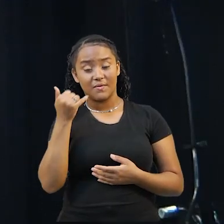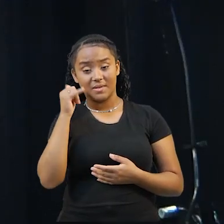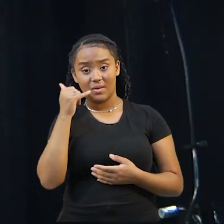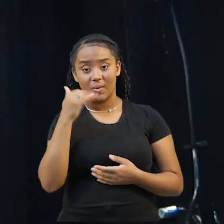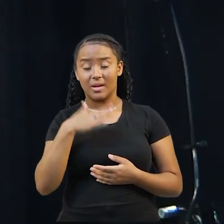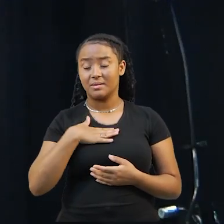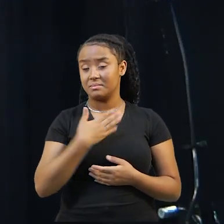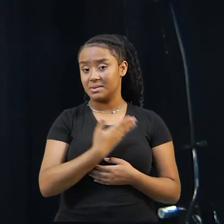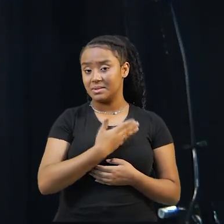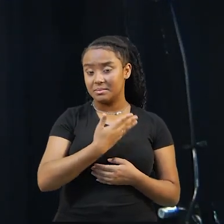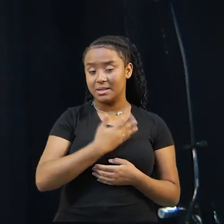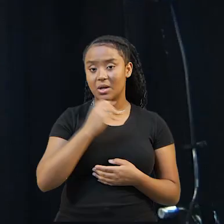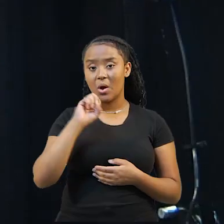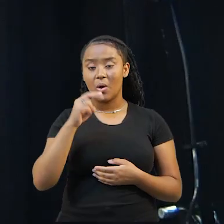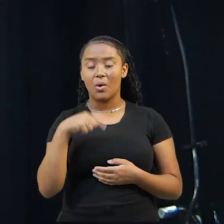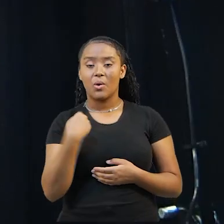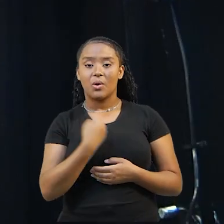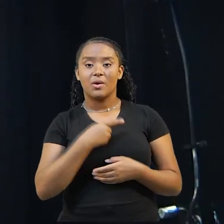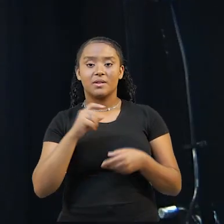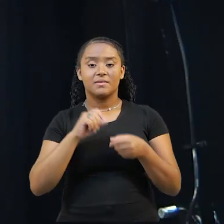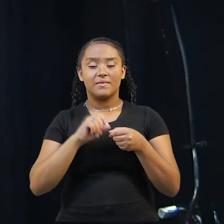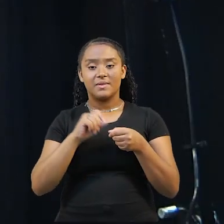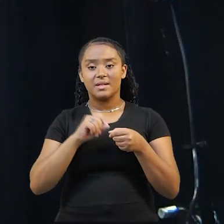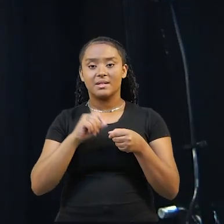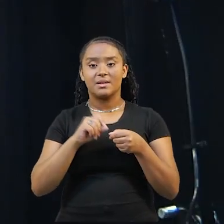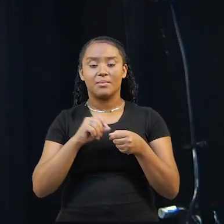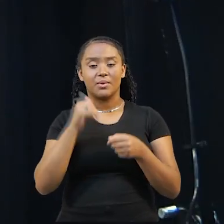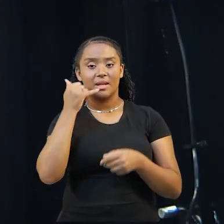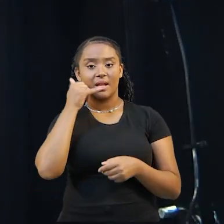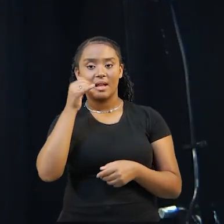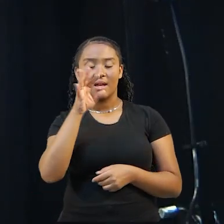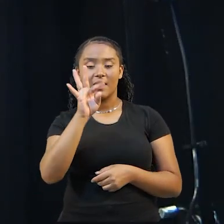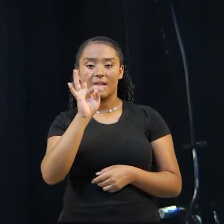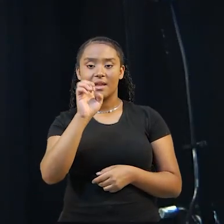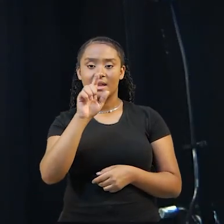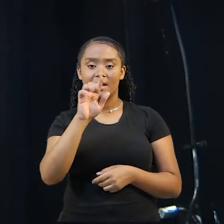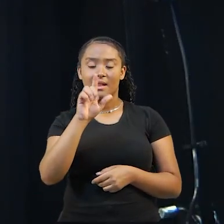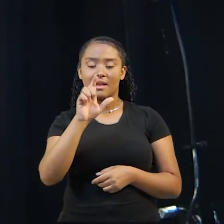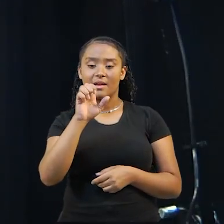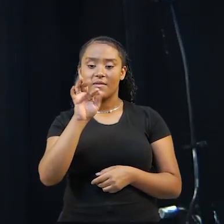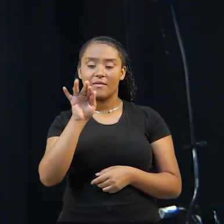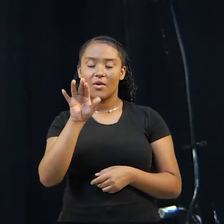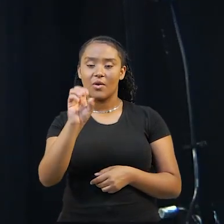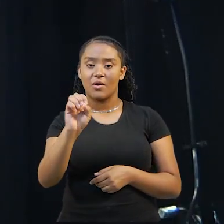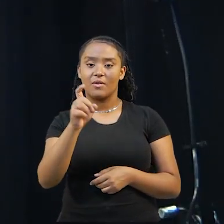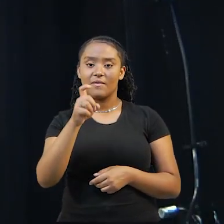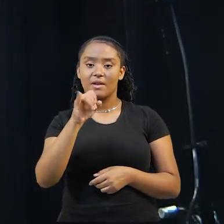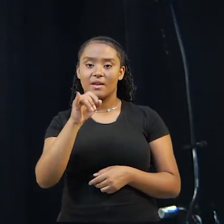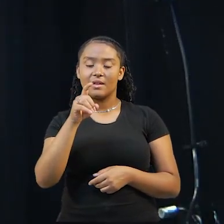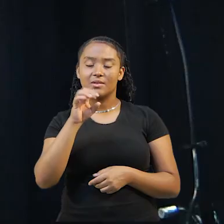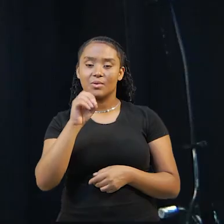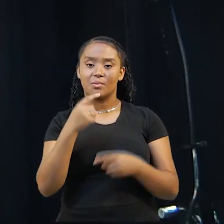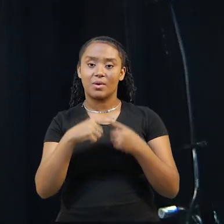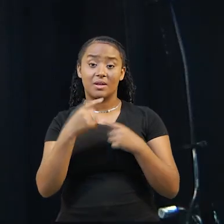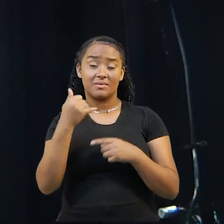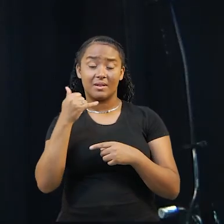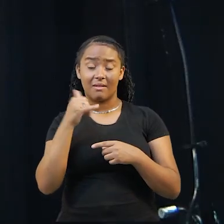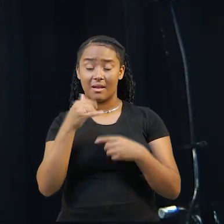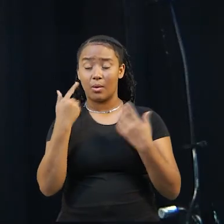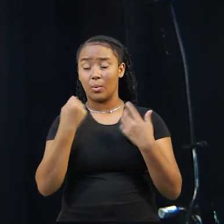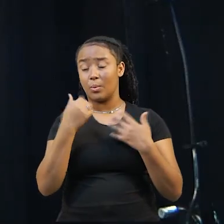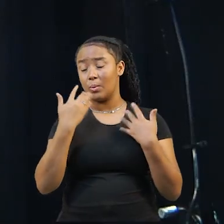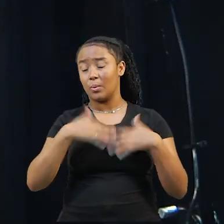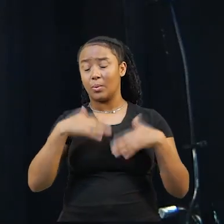algum celular de alguma colega, ou a gente fazia por telefone fixo, celular era muito caro, né? Mas era principalmente com